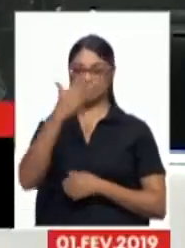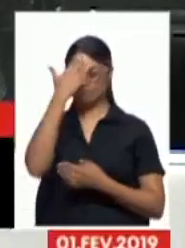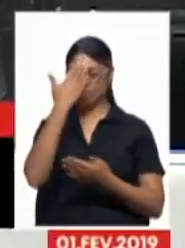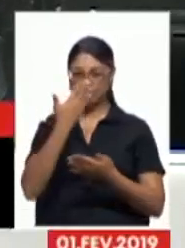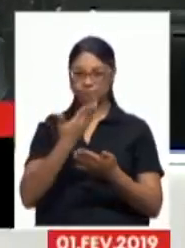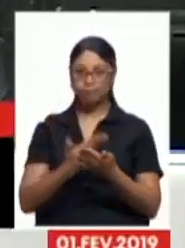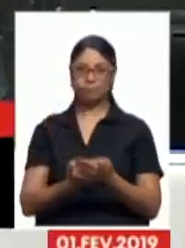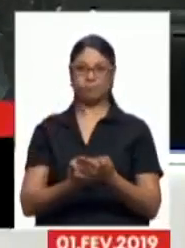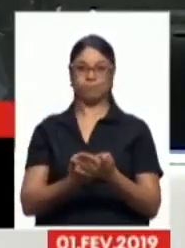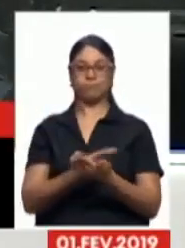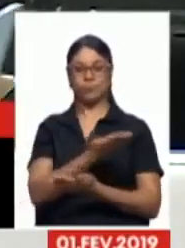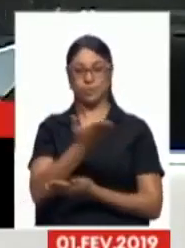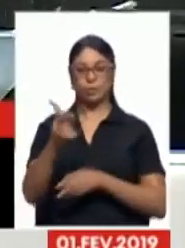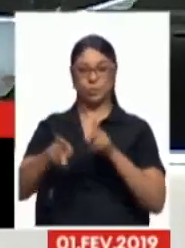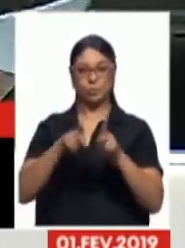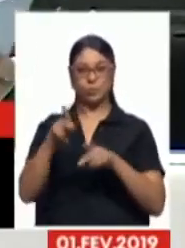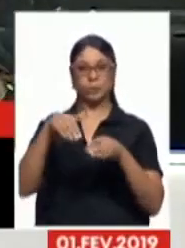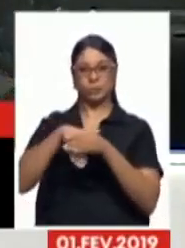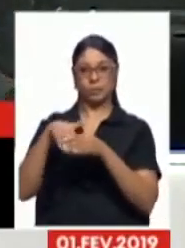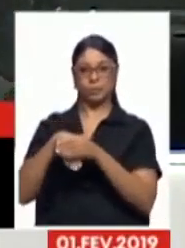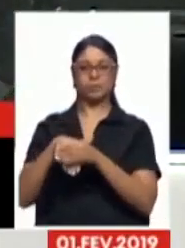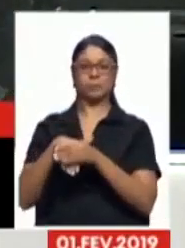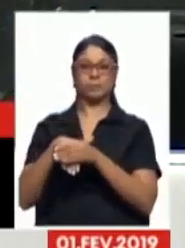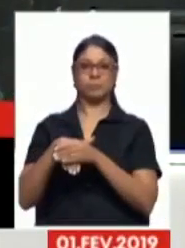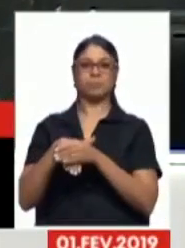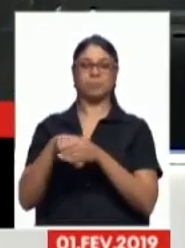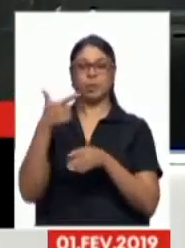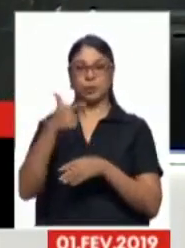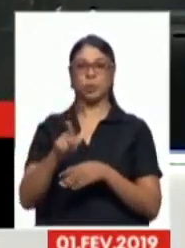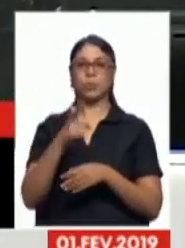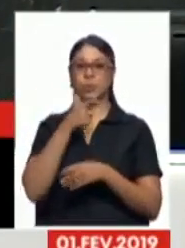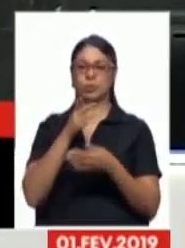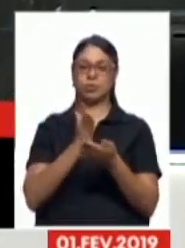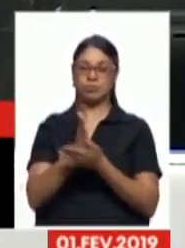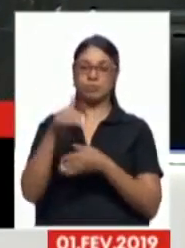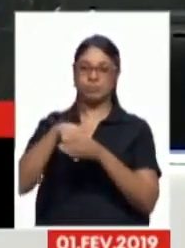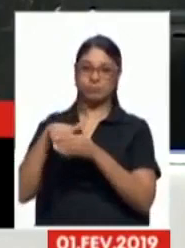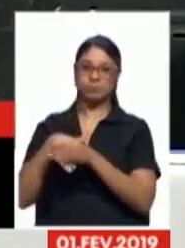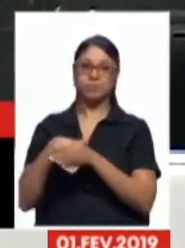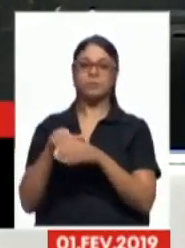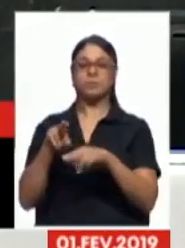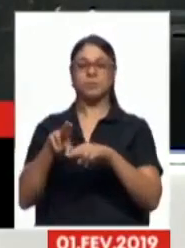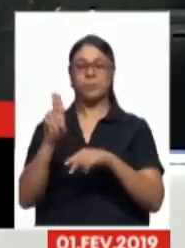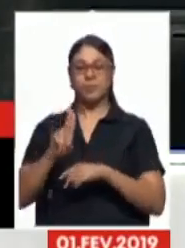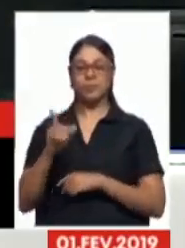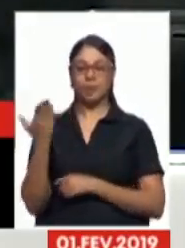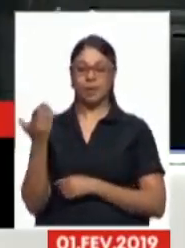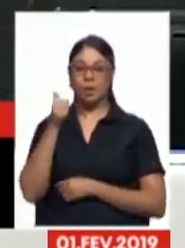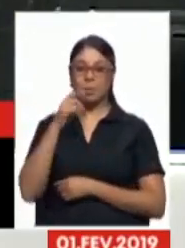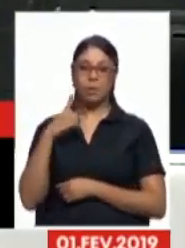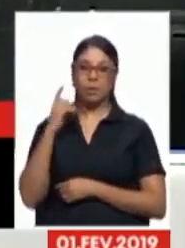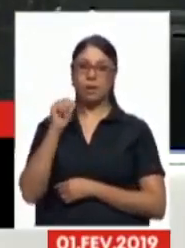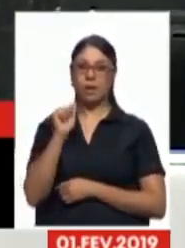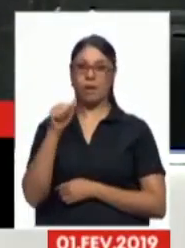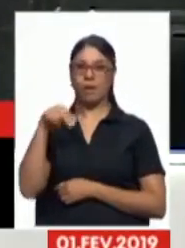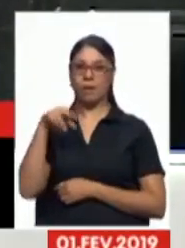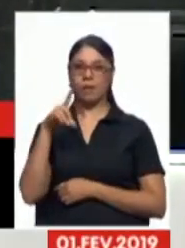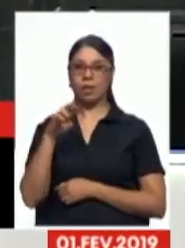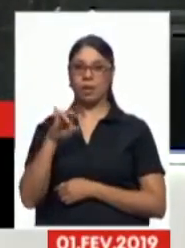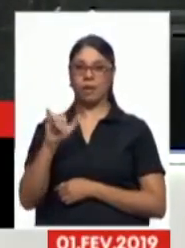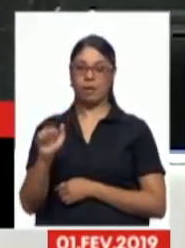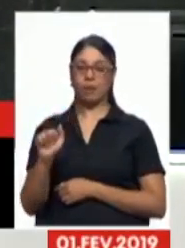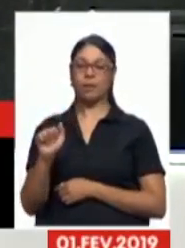dos eleitores e revalidaram seus mandatos. Por meio da deputada Andréia de Jesus, cumprimento os